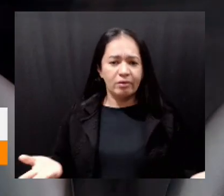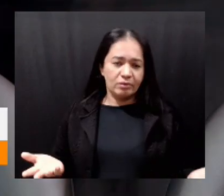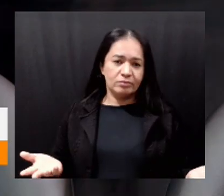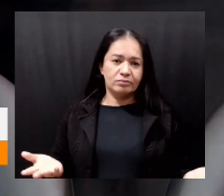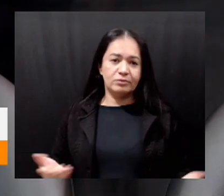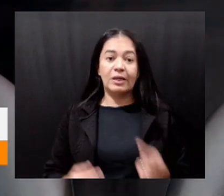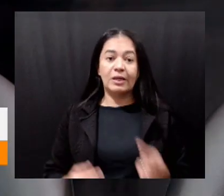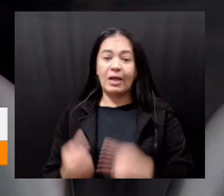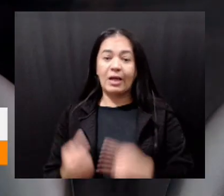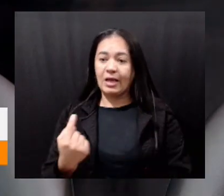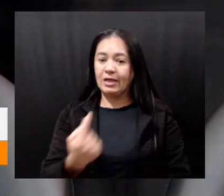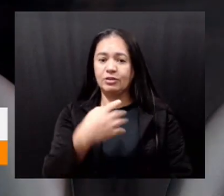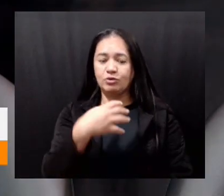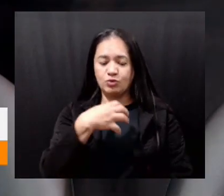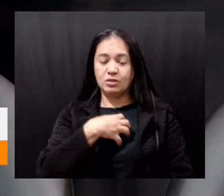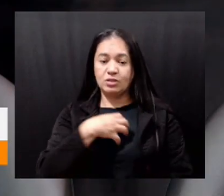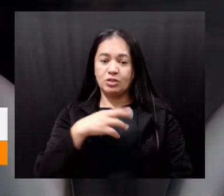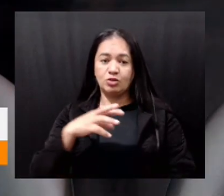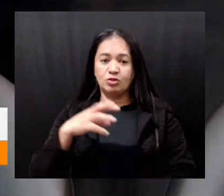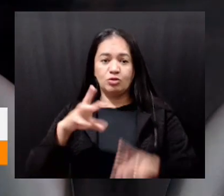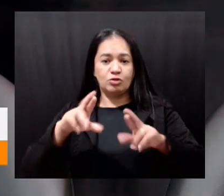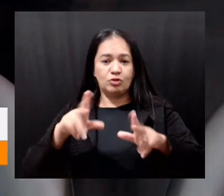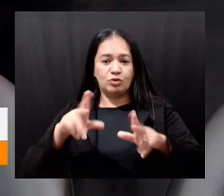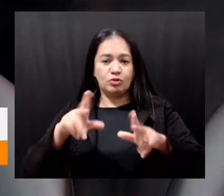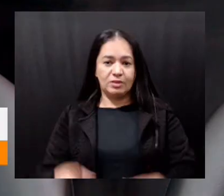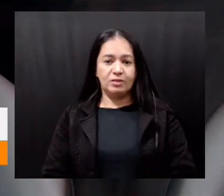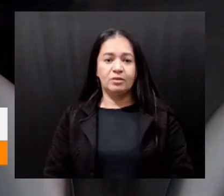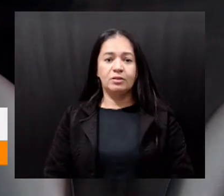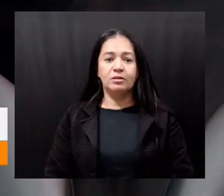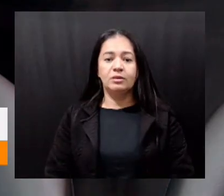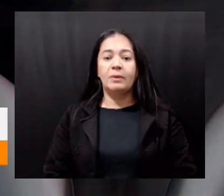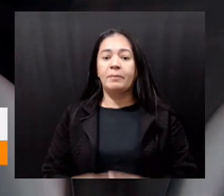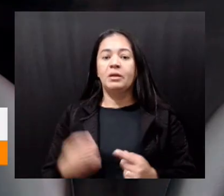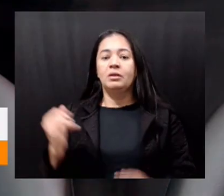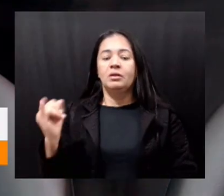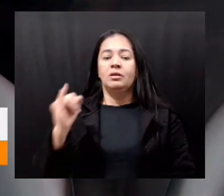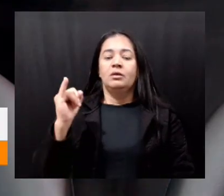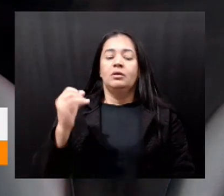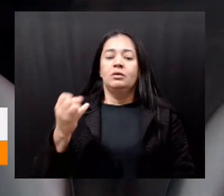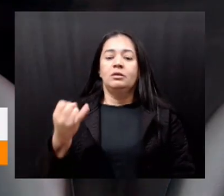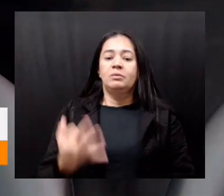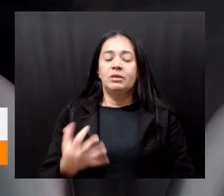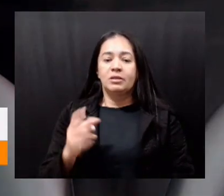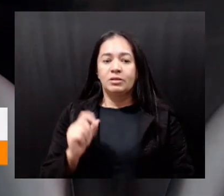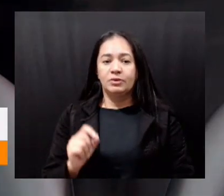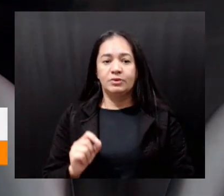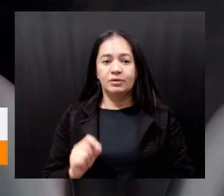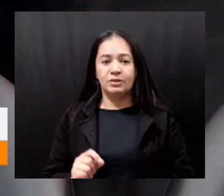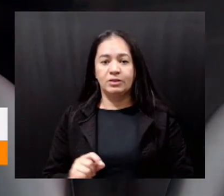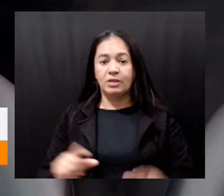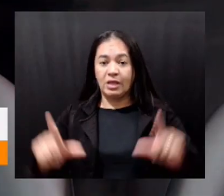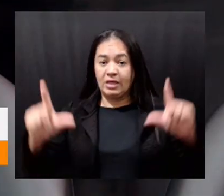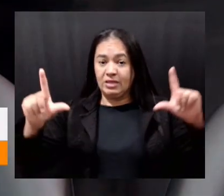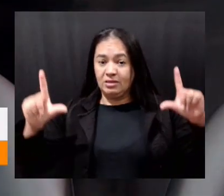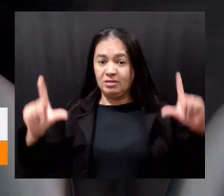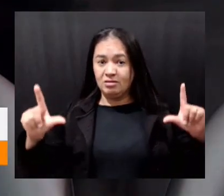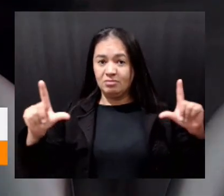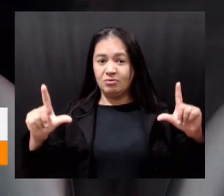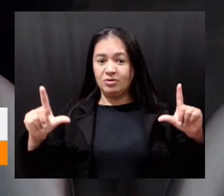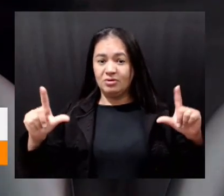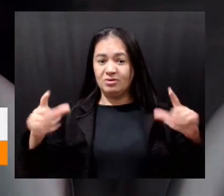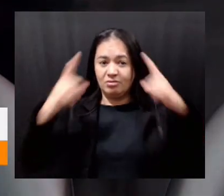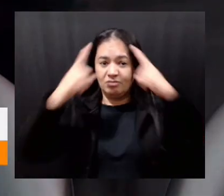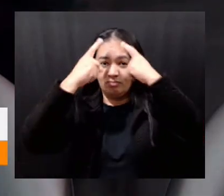uma forma. Mas eu acho que é importante falar também a questão dessa exposição da violência.